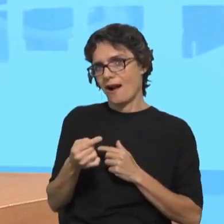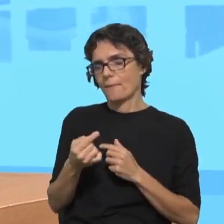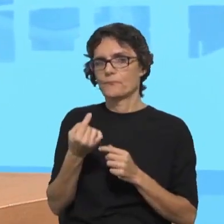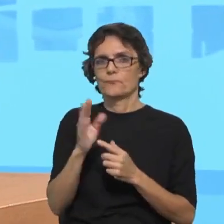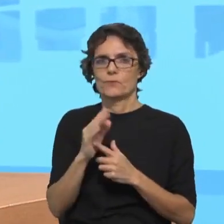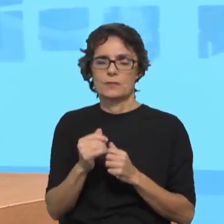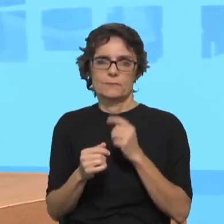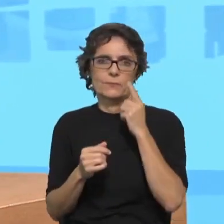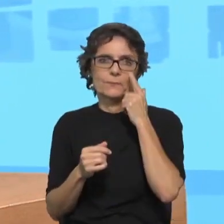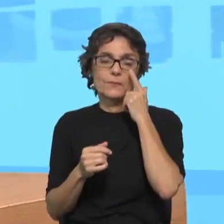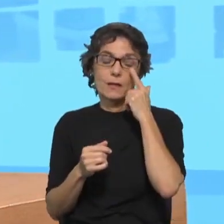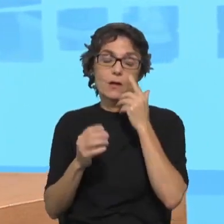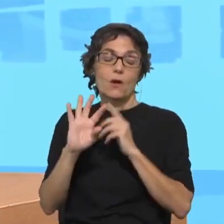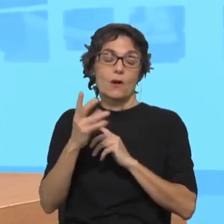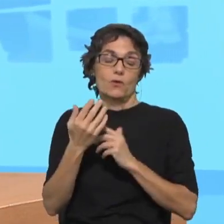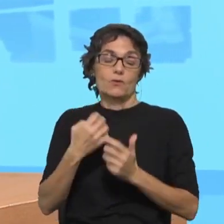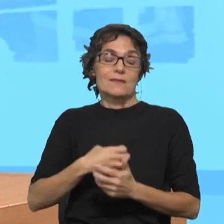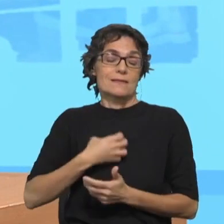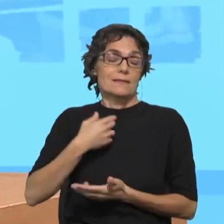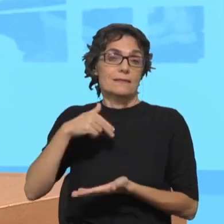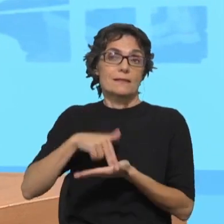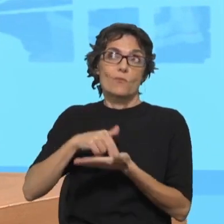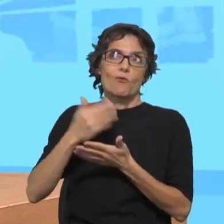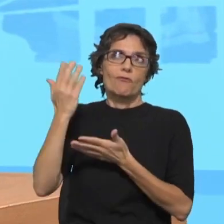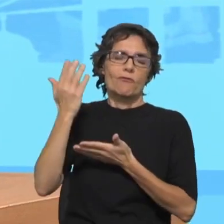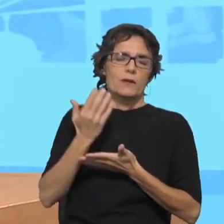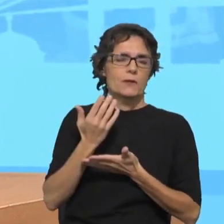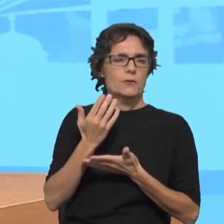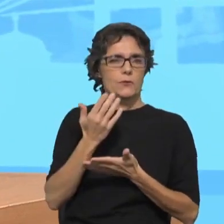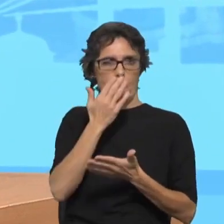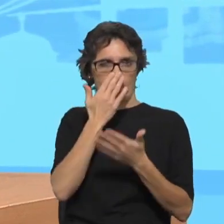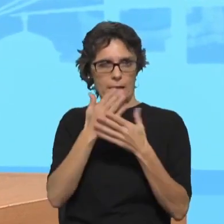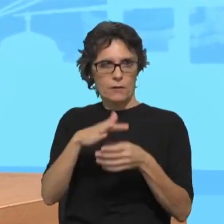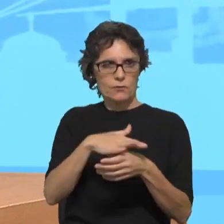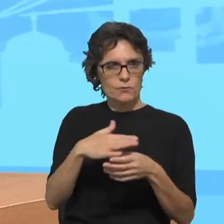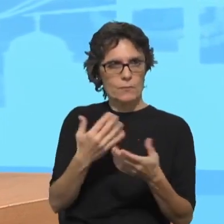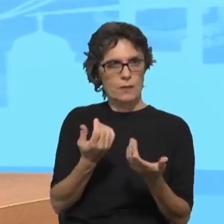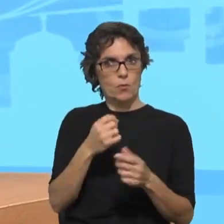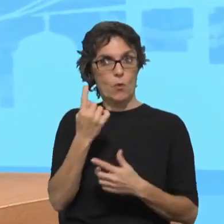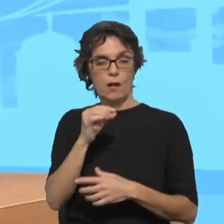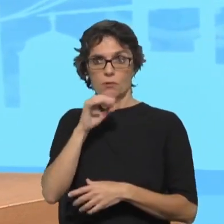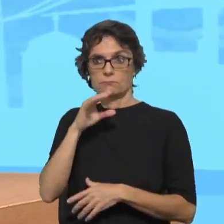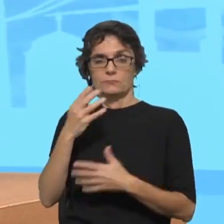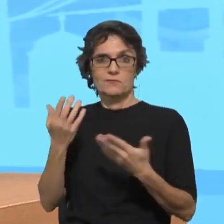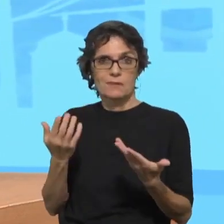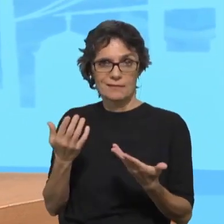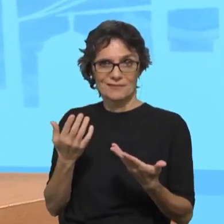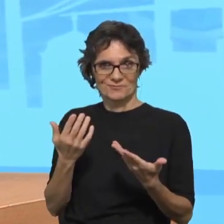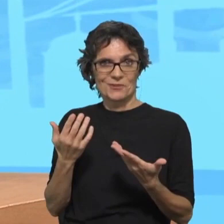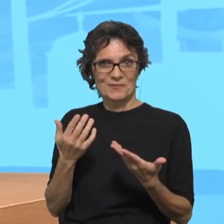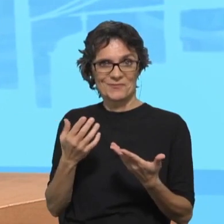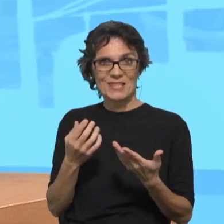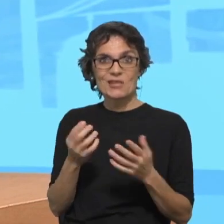de um murmúrio, de uma provação, de uma surpresa. Mas era interessante saber como